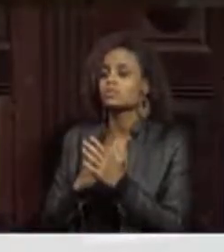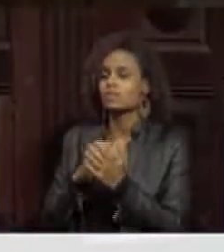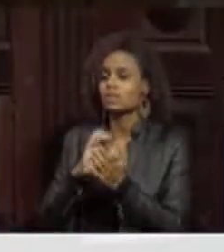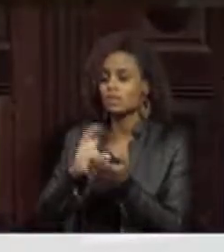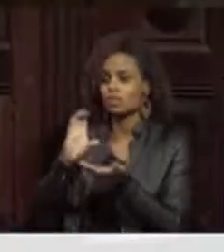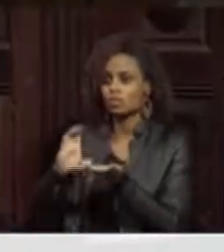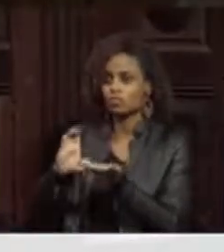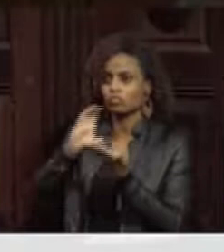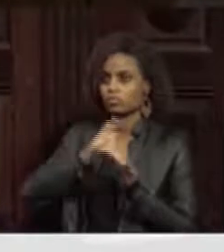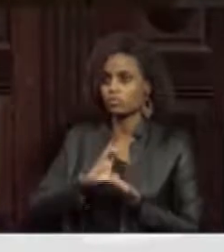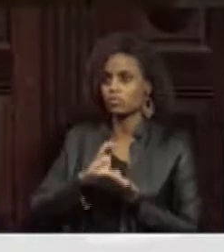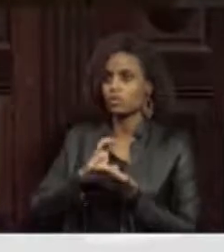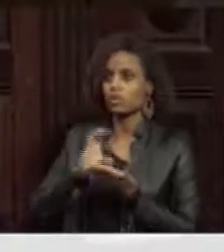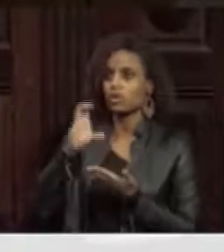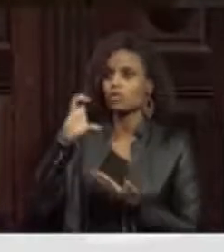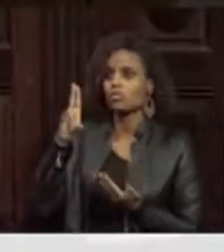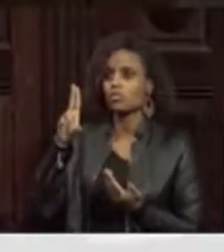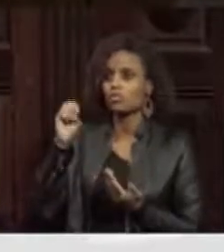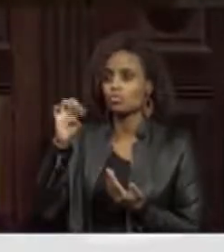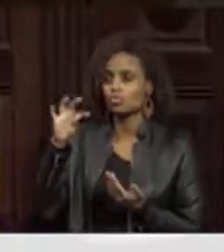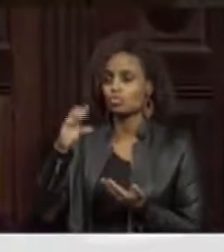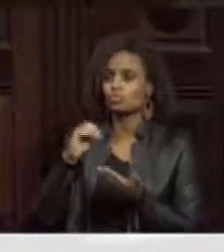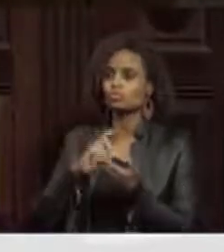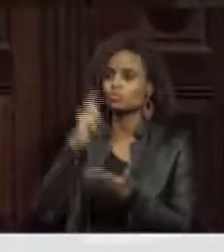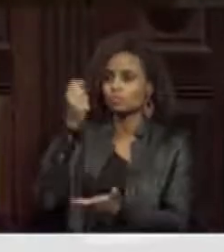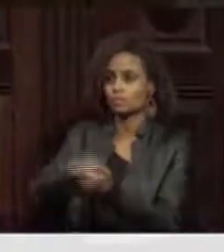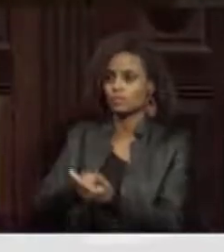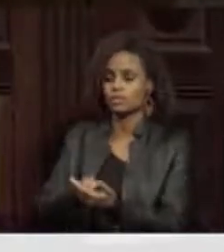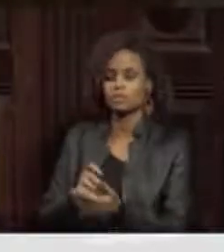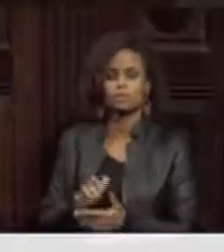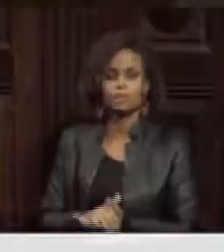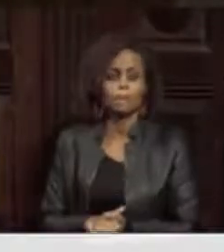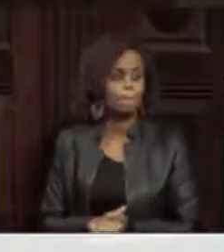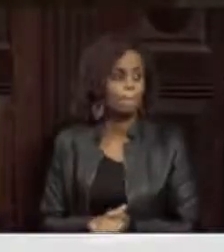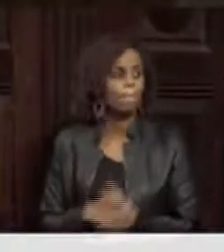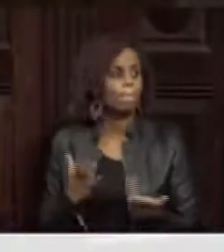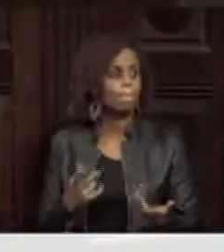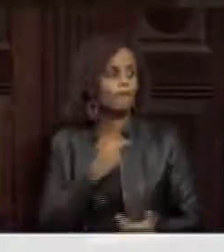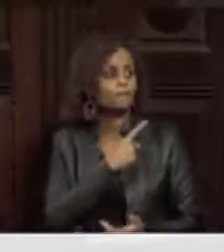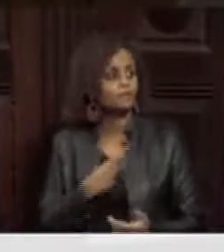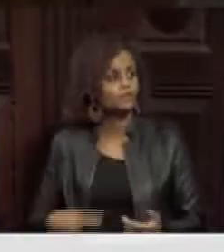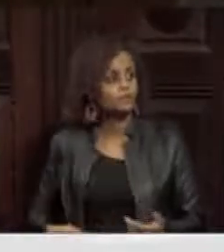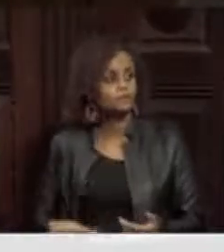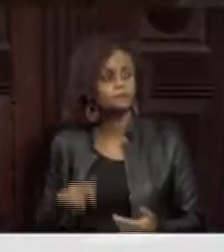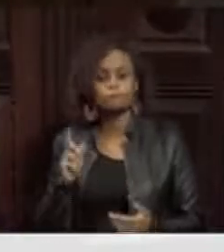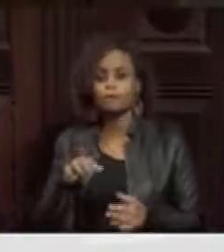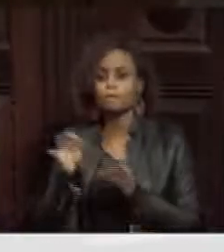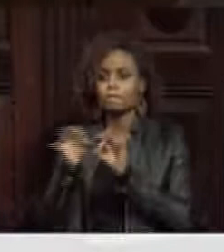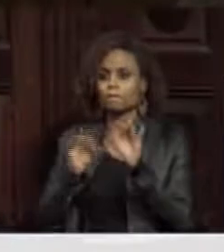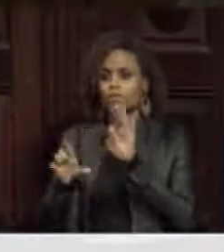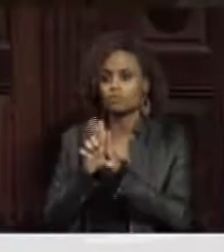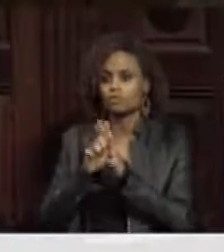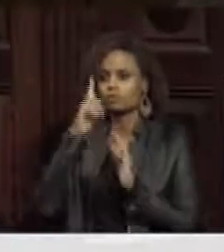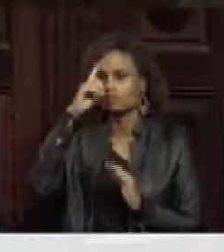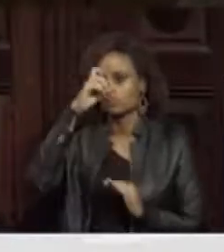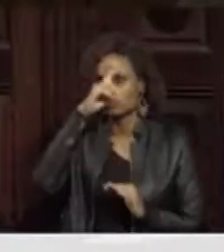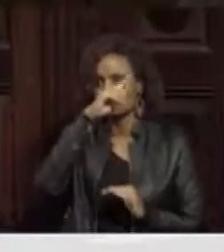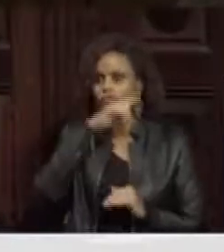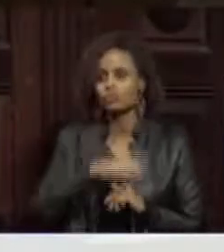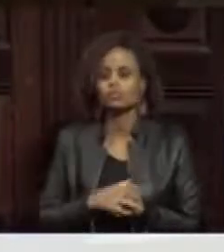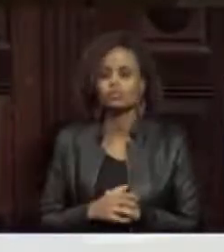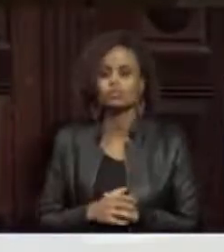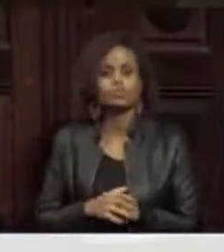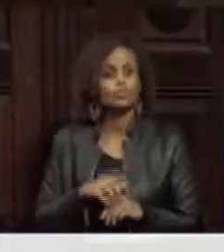dias a população do nosso estado. Então, senhor presidente, é um projeto polêmico, é um projeto